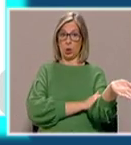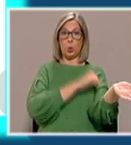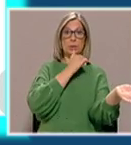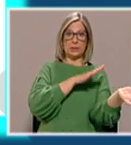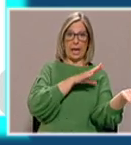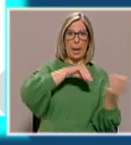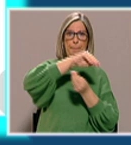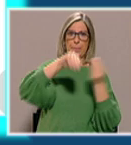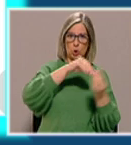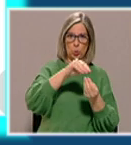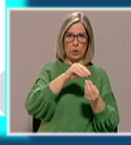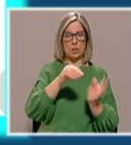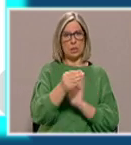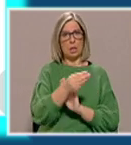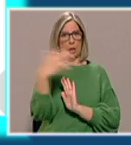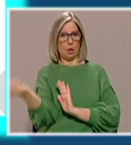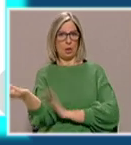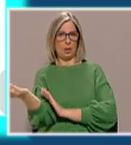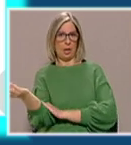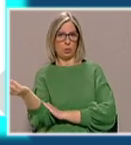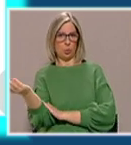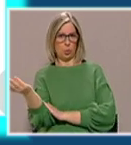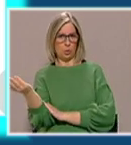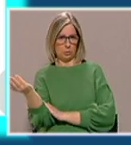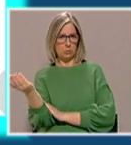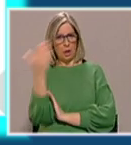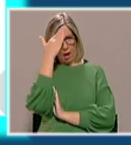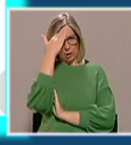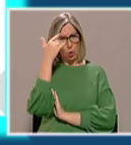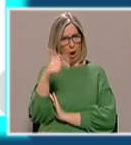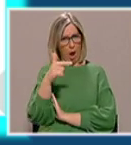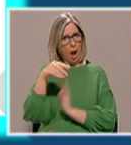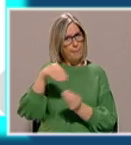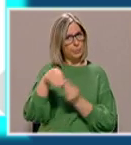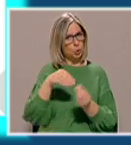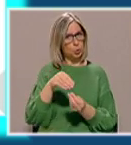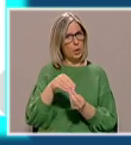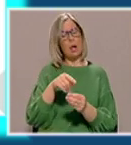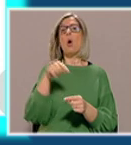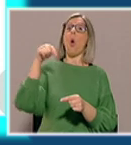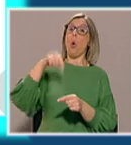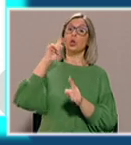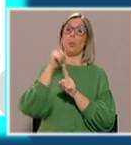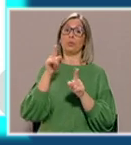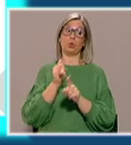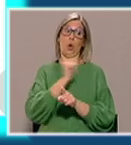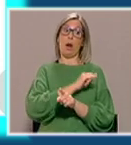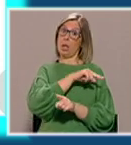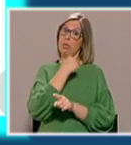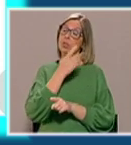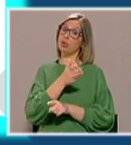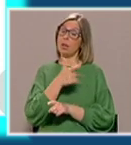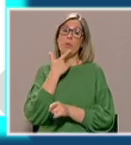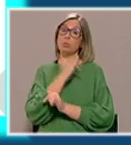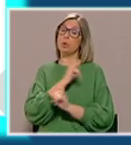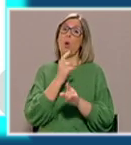do ventrículo direito. Vocês acham que há aqui mistura dos sangues? Aliás, a professora Márcia já referiu hoje que isso não é possível porque existe